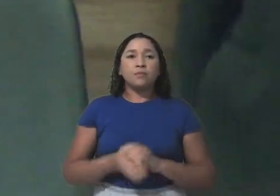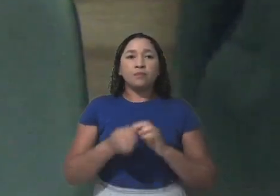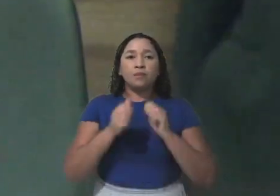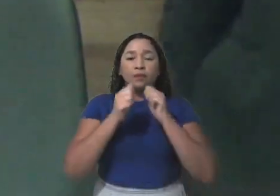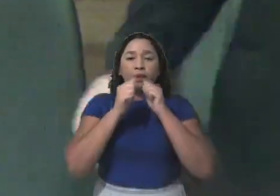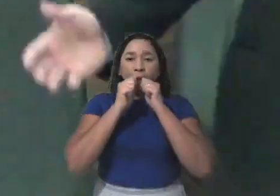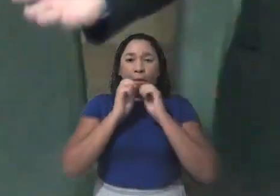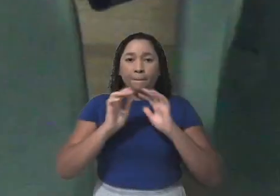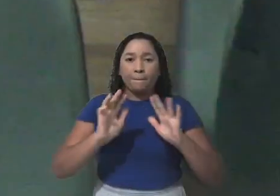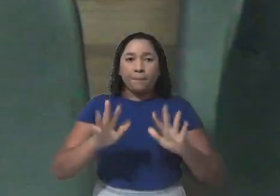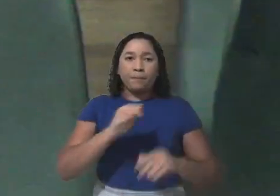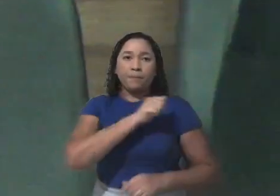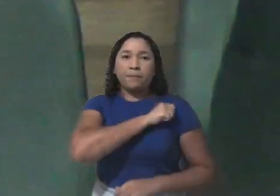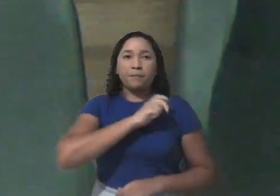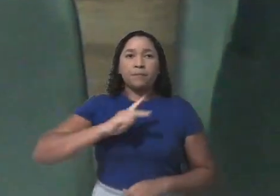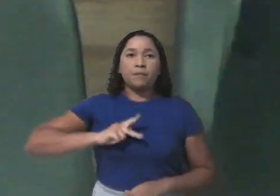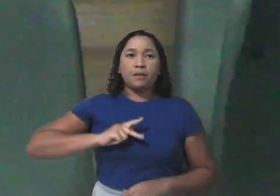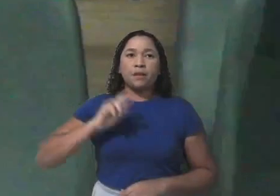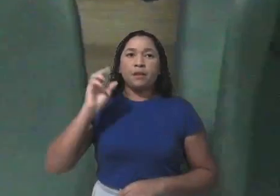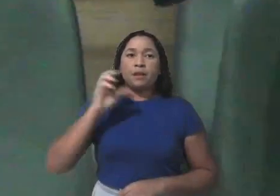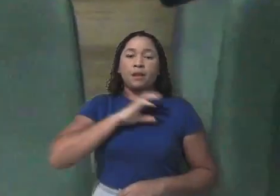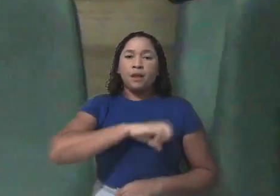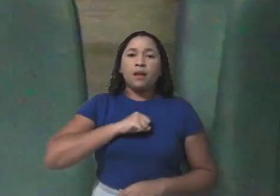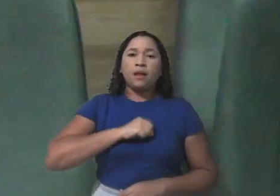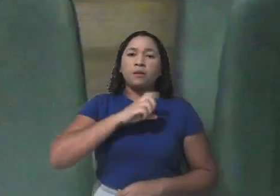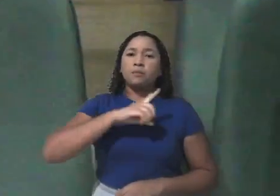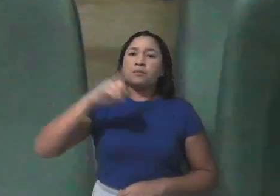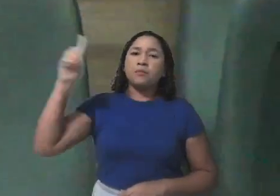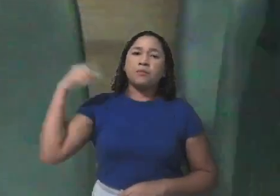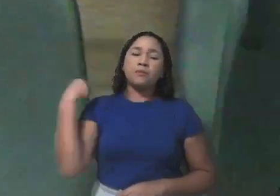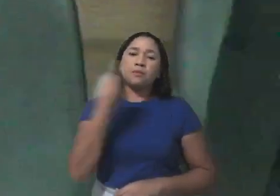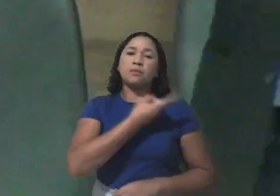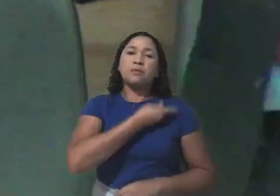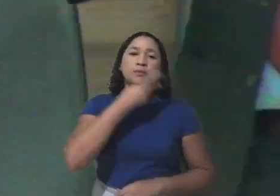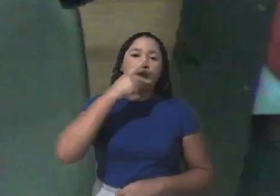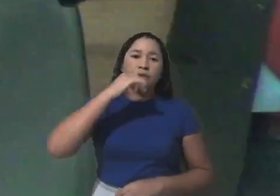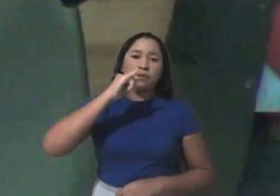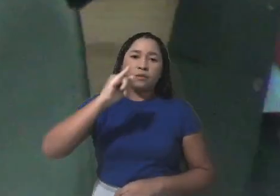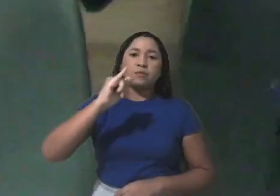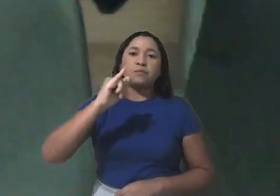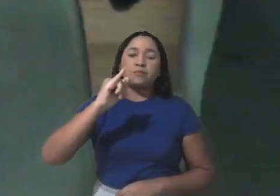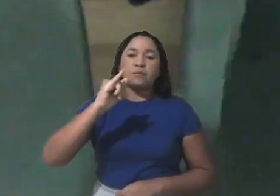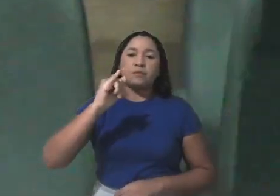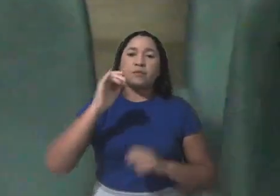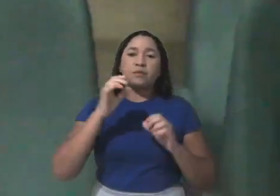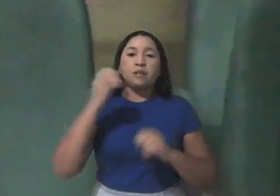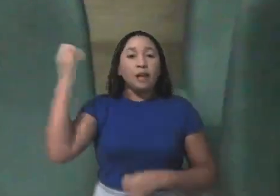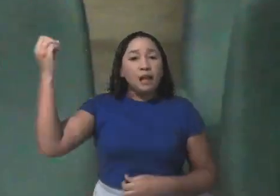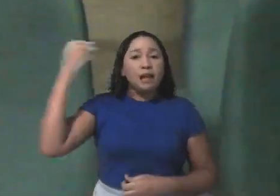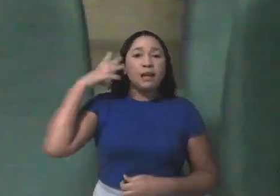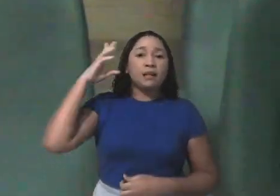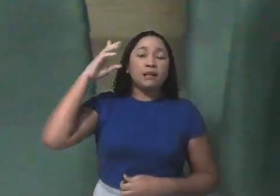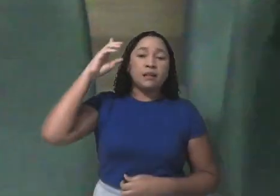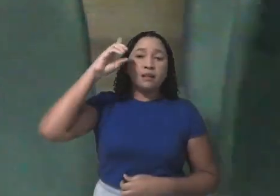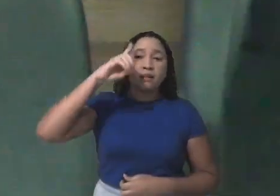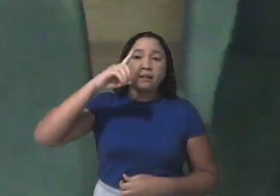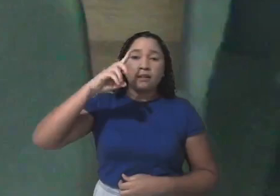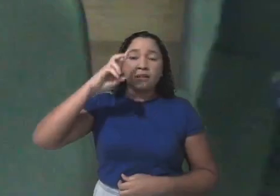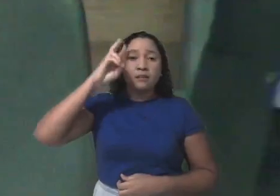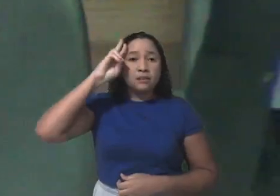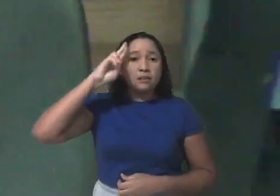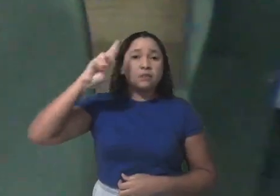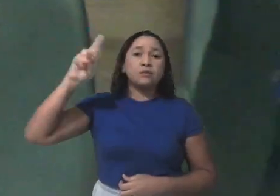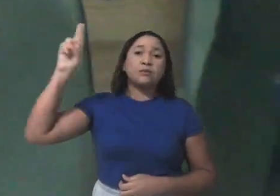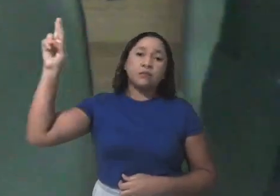que o amor de Deus nosso Pai, e a graça do Senhor Jesus Cristo e a comunhão do Espírito Santo sejam